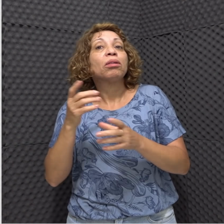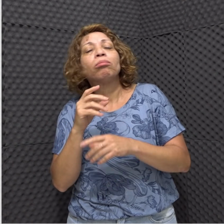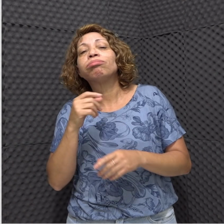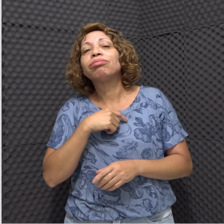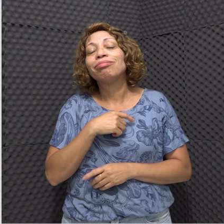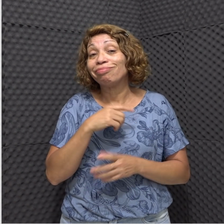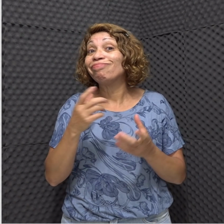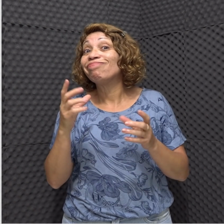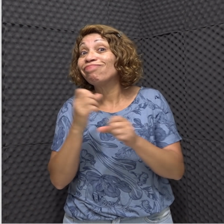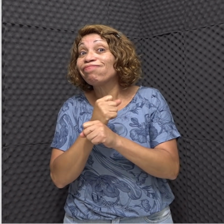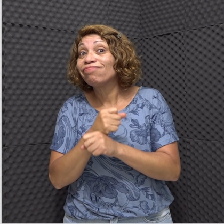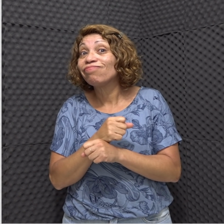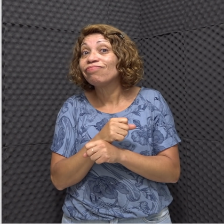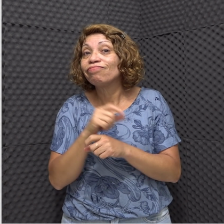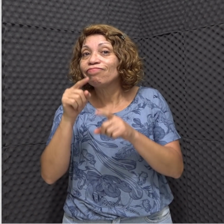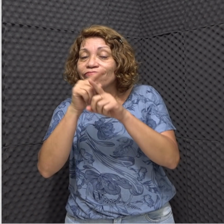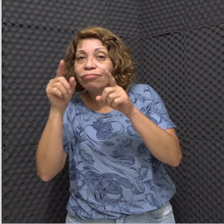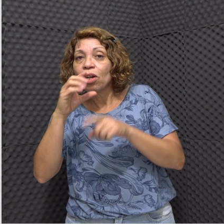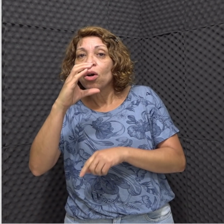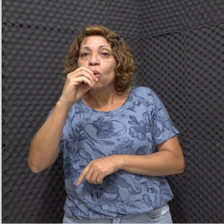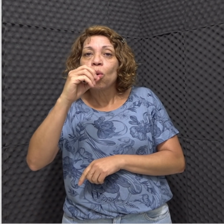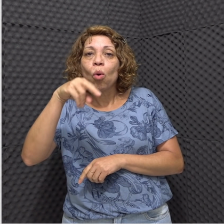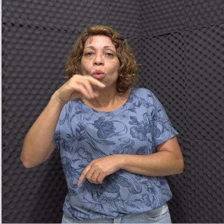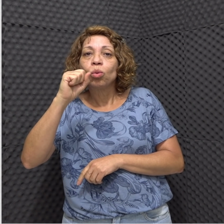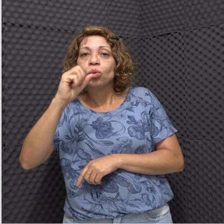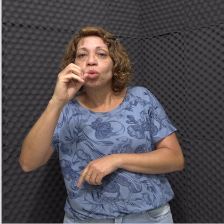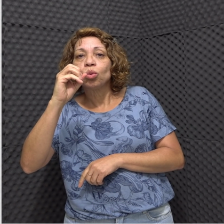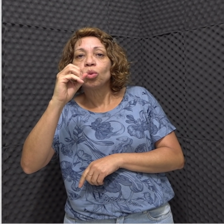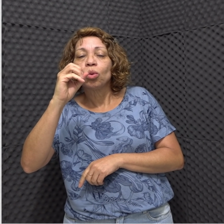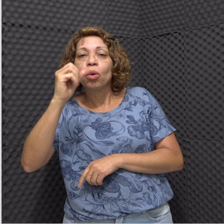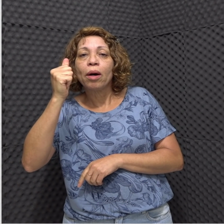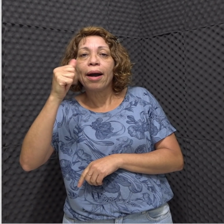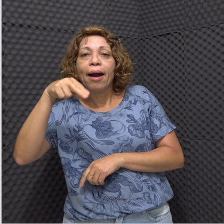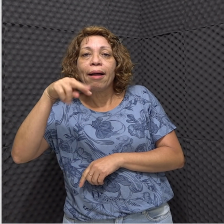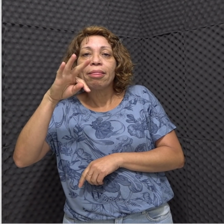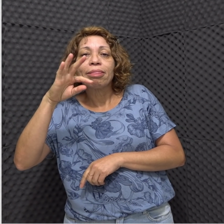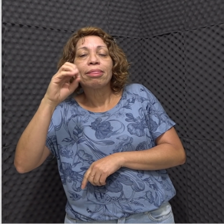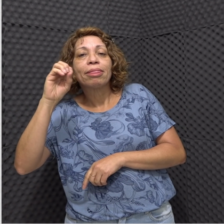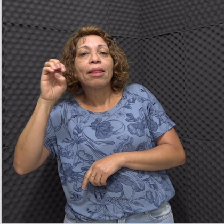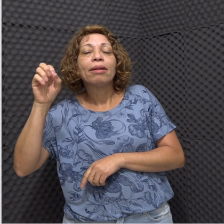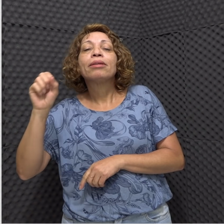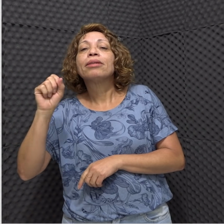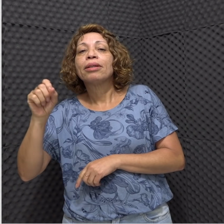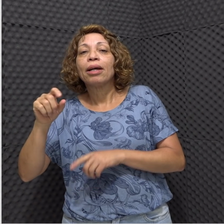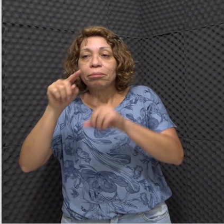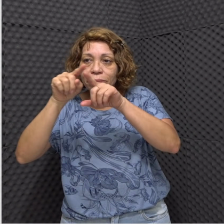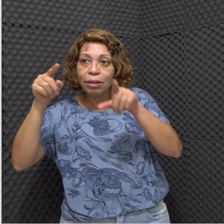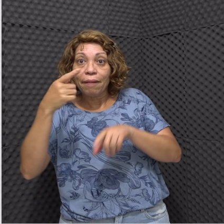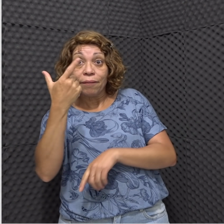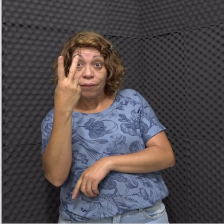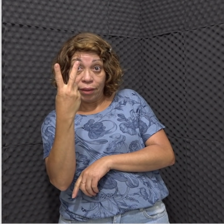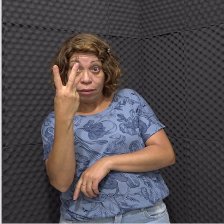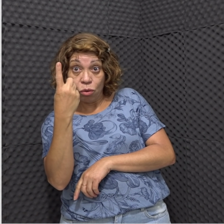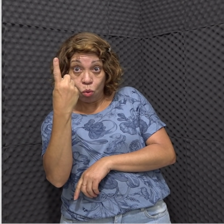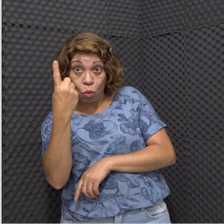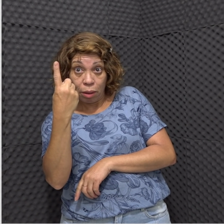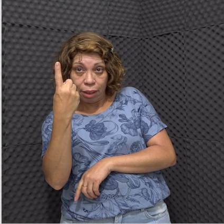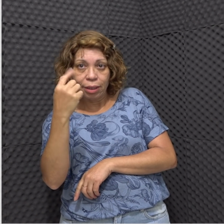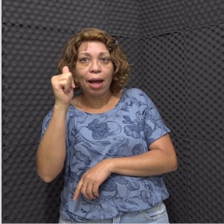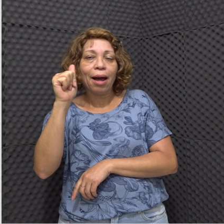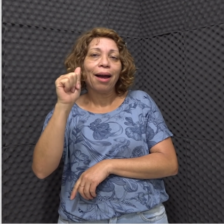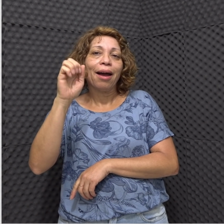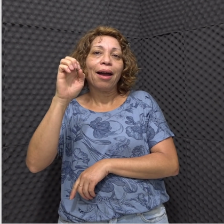número de letras reunidas, onde teremos consoantes, representado pela letra C, igual, abre chaves,